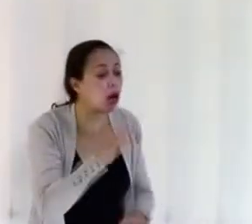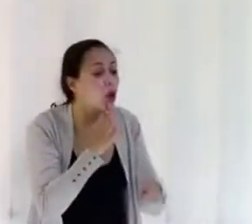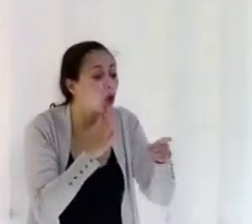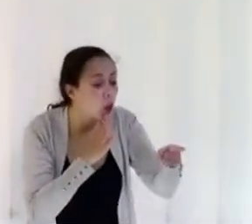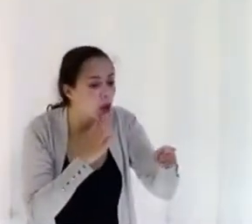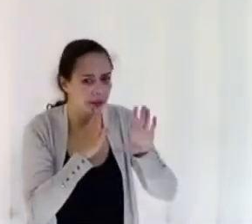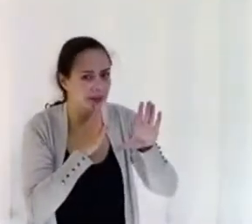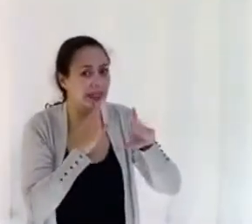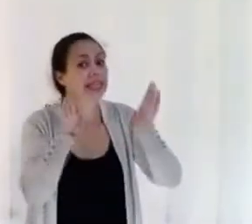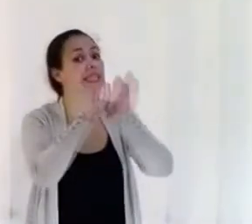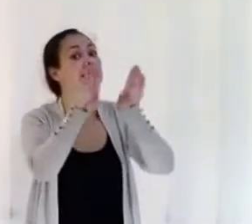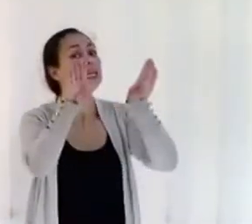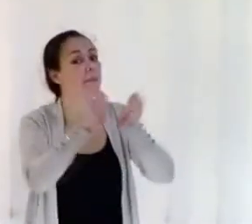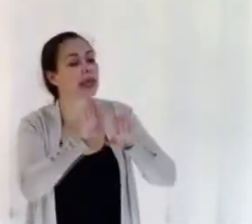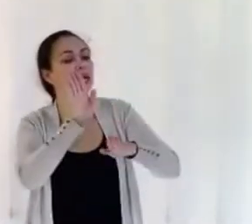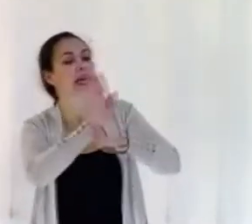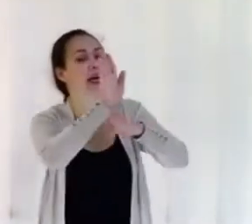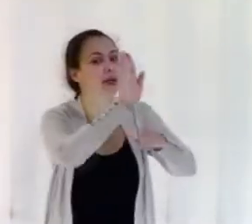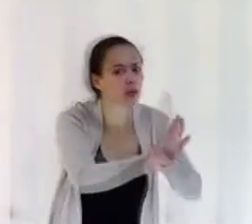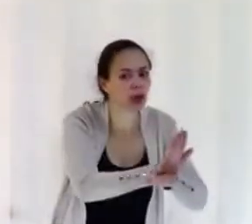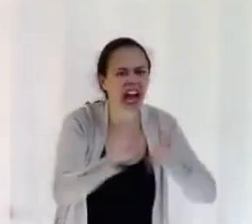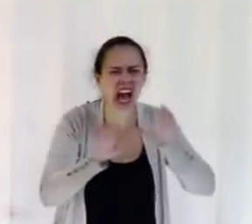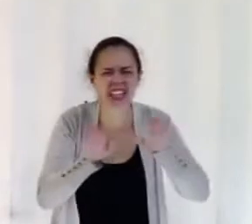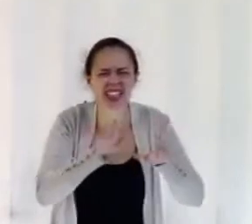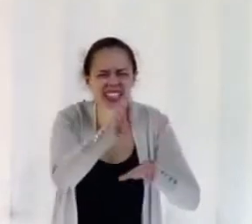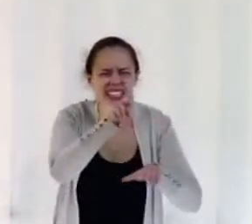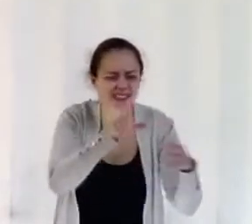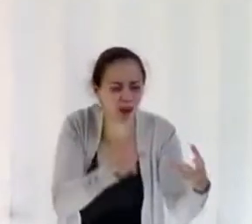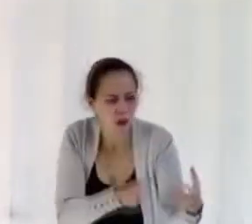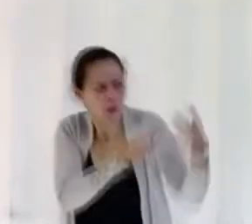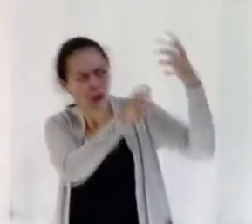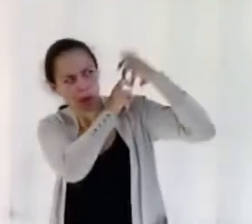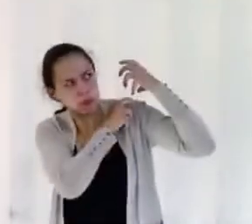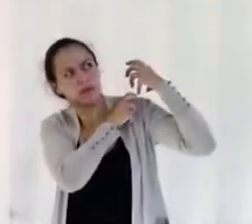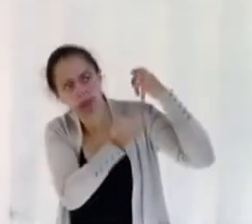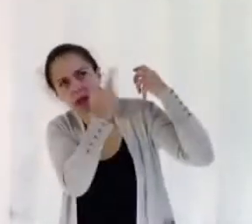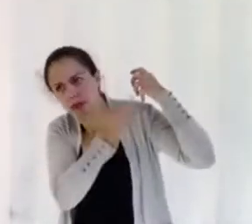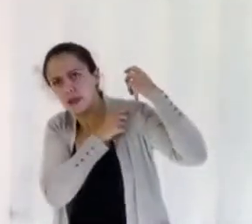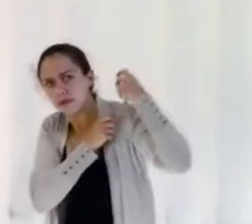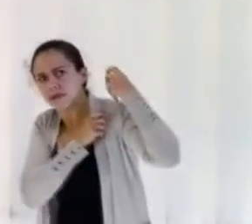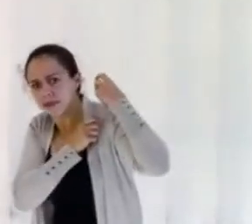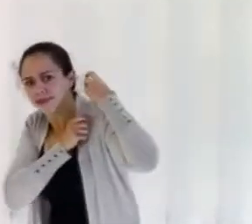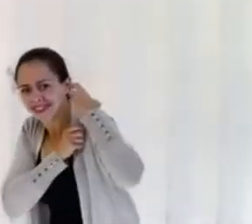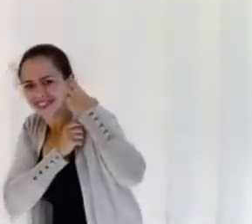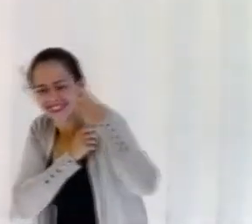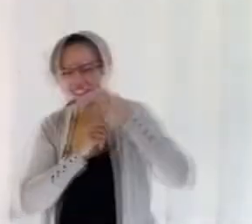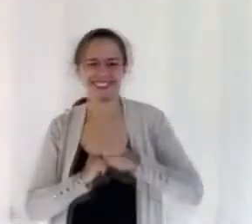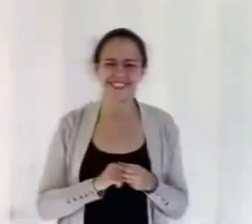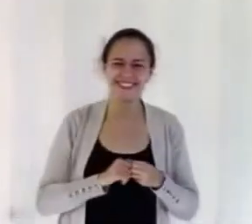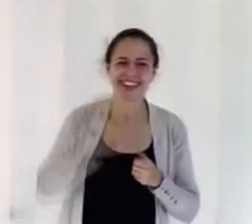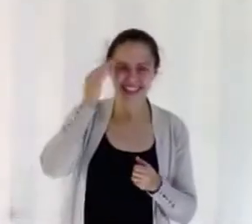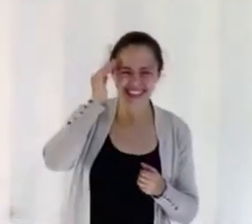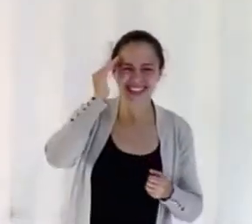As ovelhas chegam até nós, muitas vezes e perguntam: pastor, eu estou com um desejo no coração de comprar uma